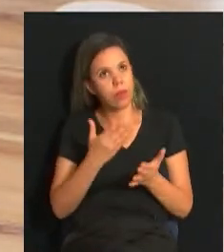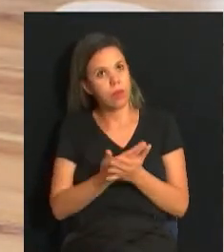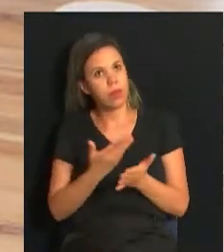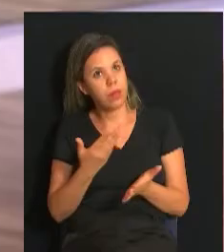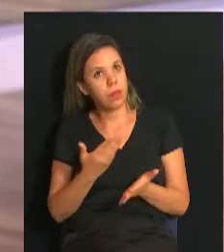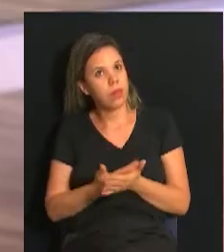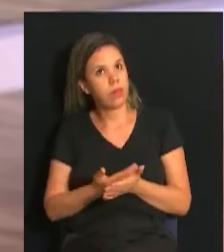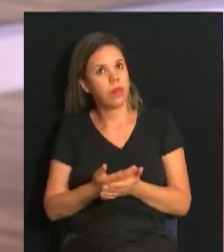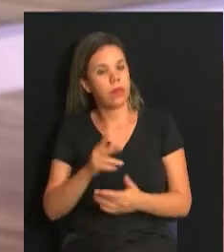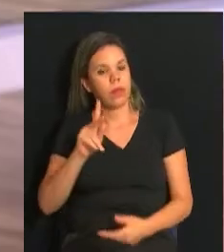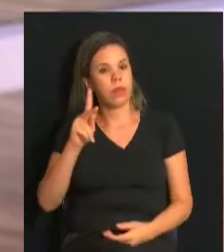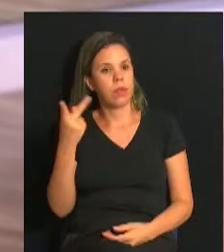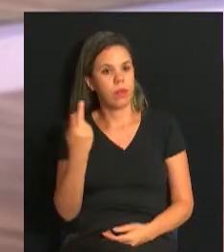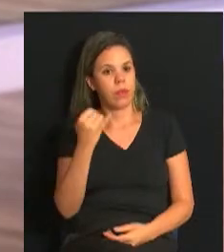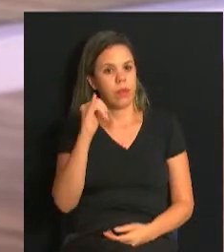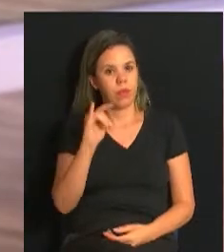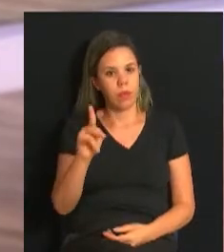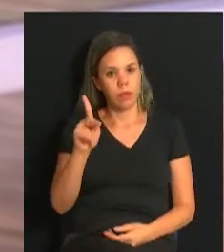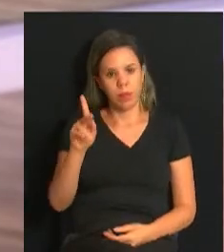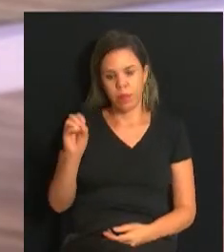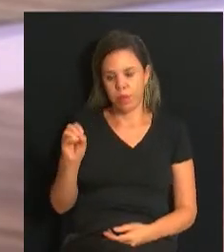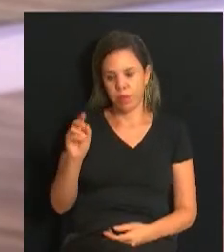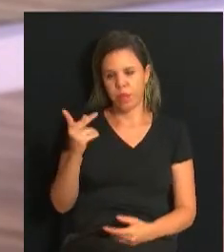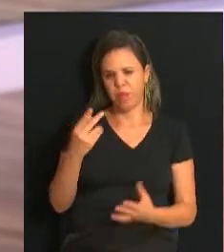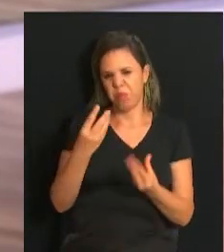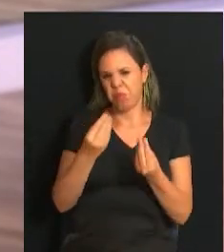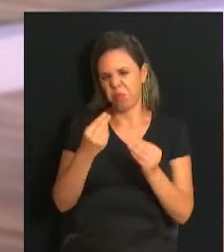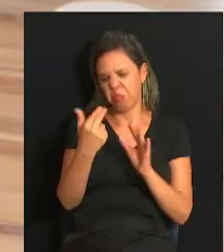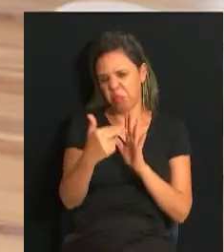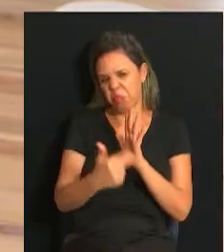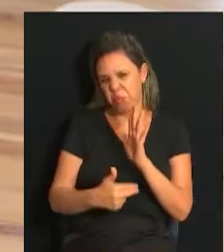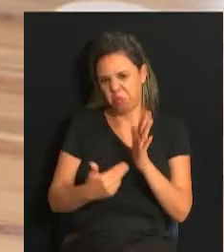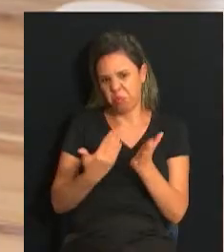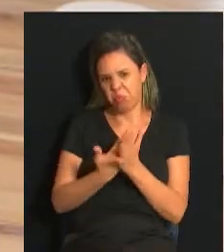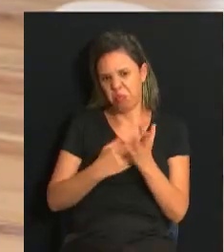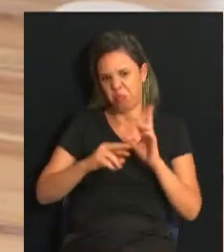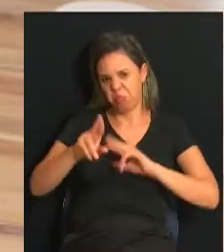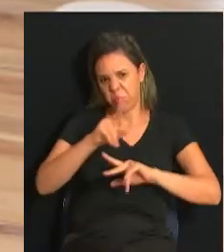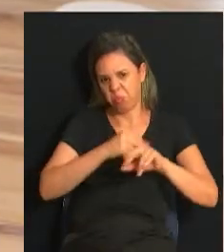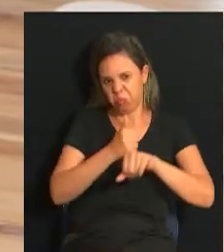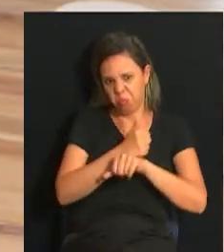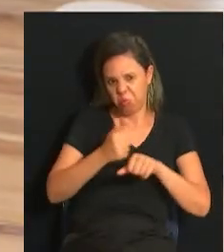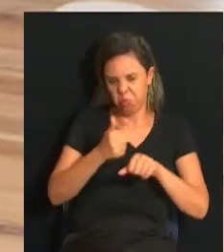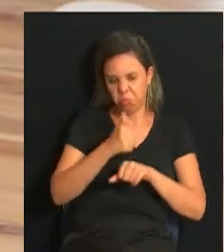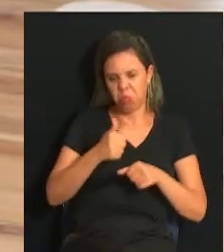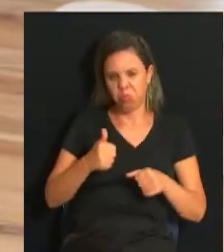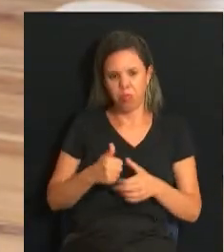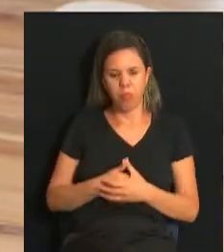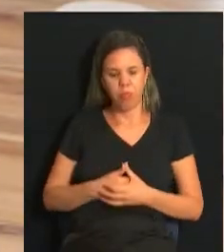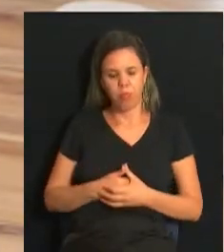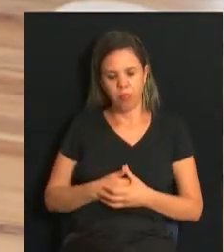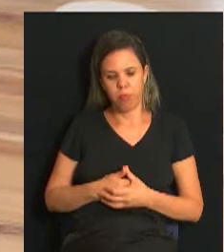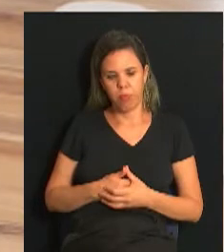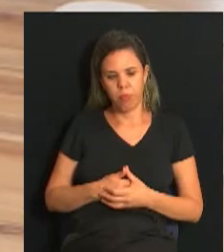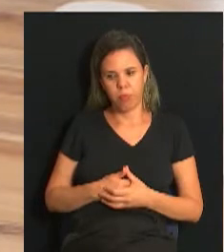um ajeitar aos dentes de leite são legal o